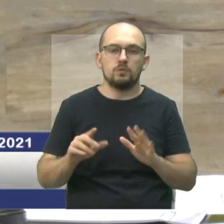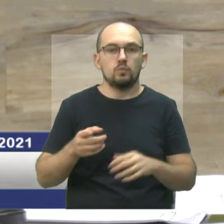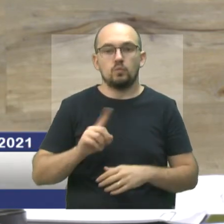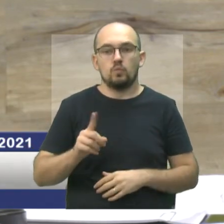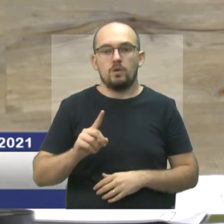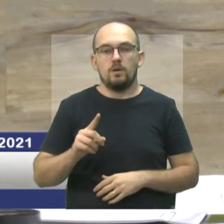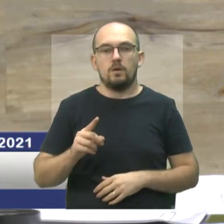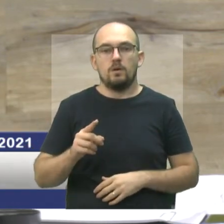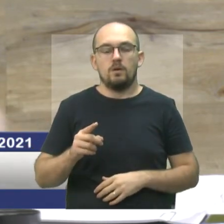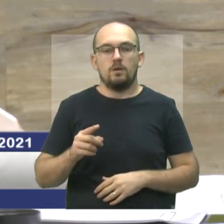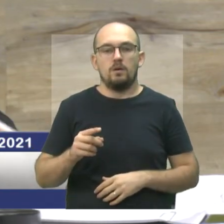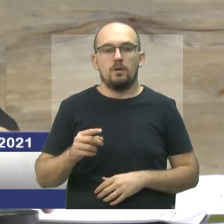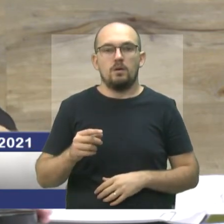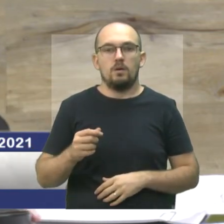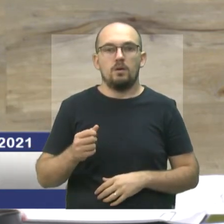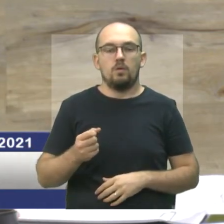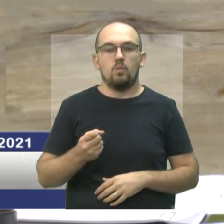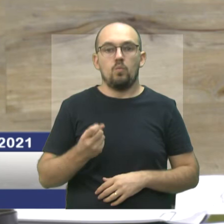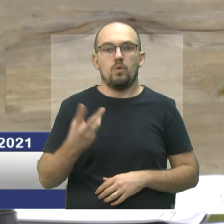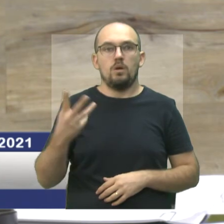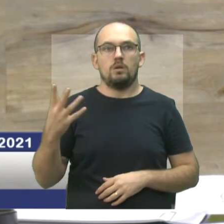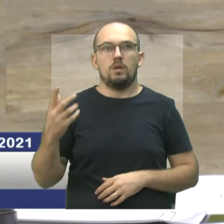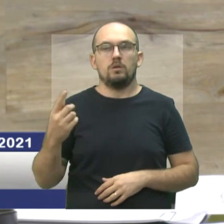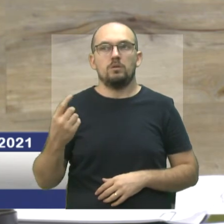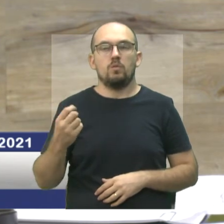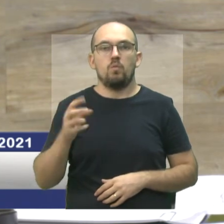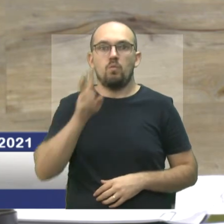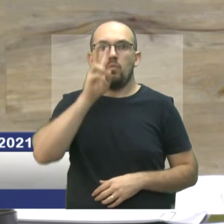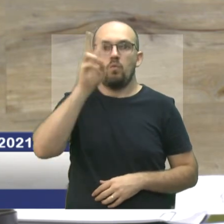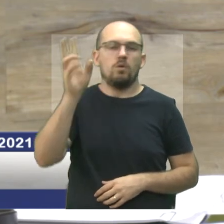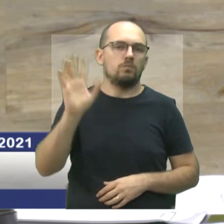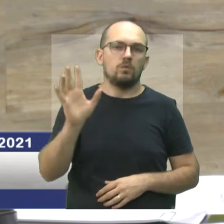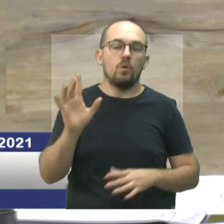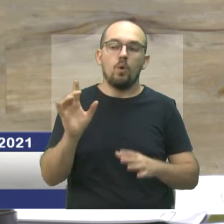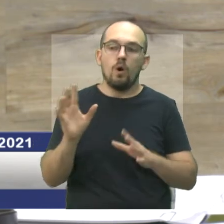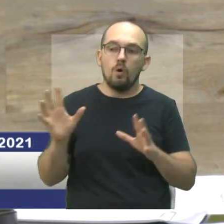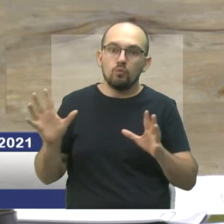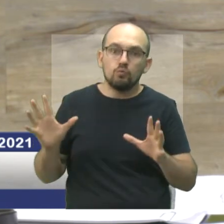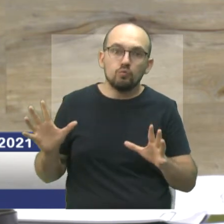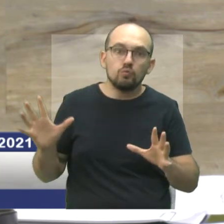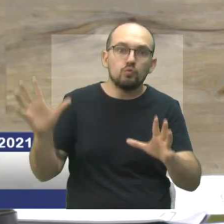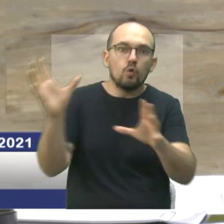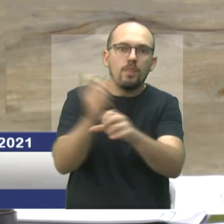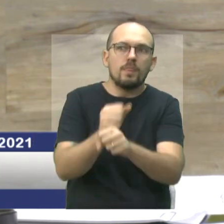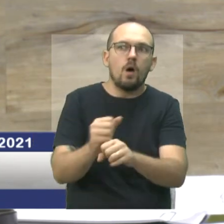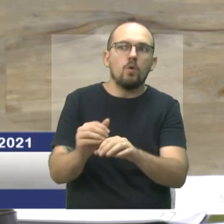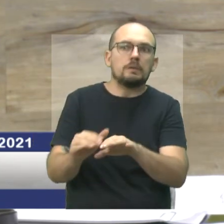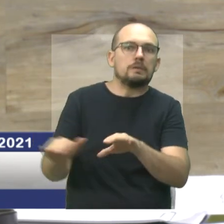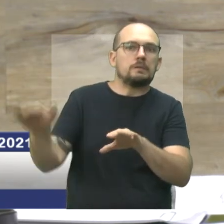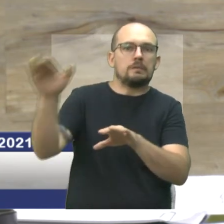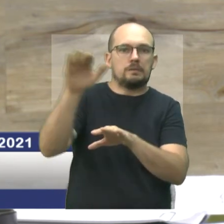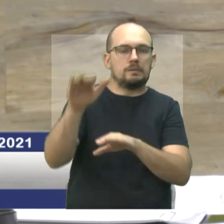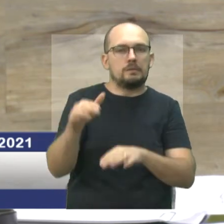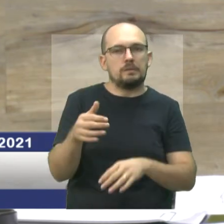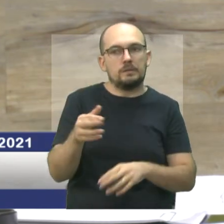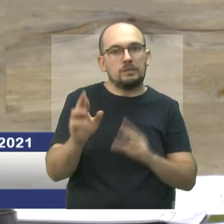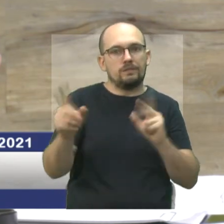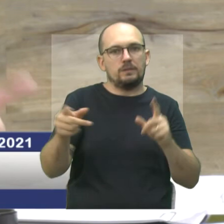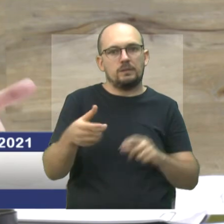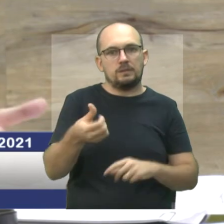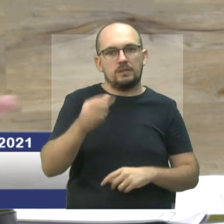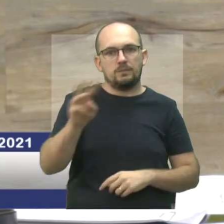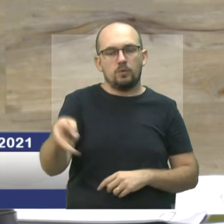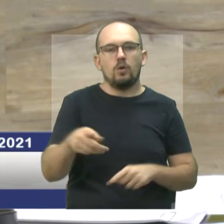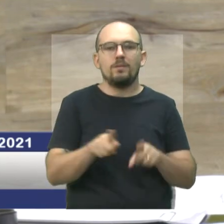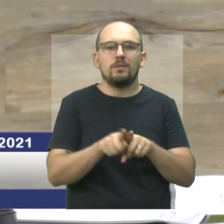valor extraordinário em nenhuma pontual, sabe? É no total que está dando um pouquinho essa diferença aí. A gente registrou um pouquinho menos também